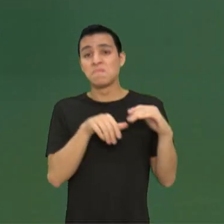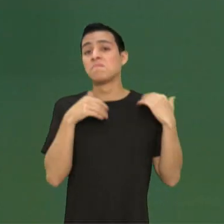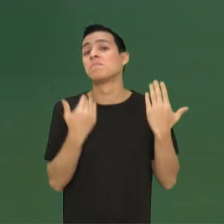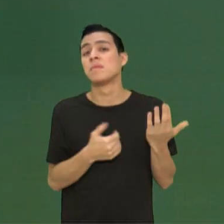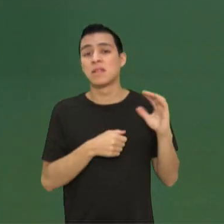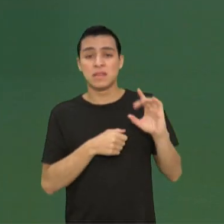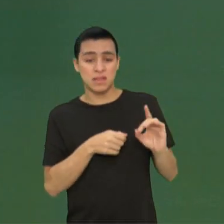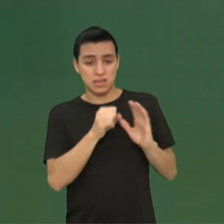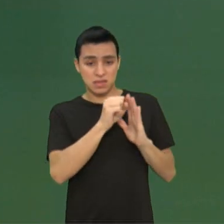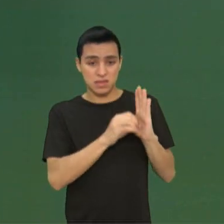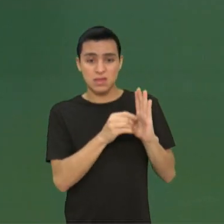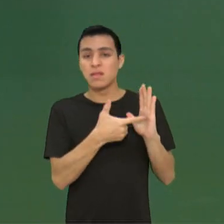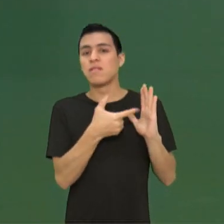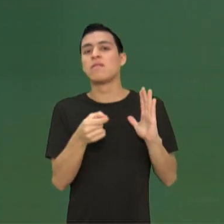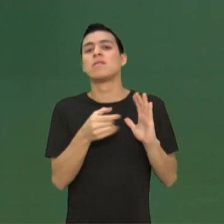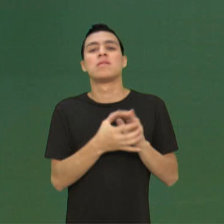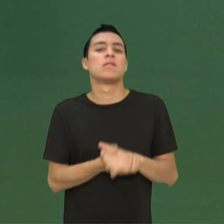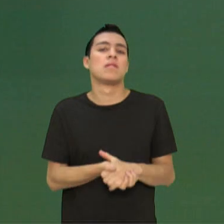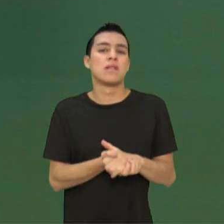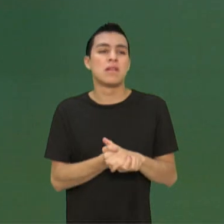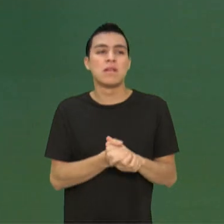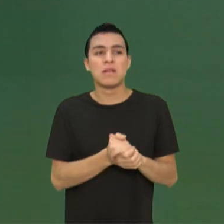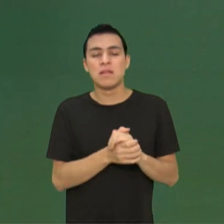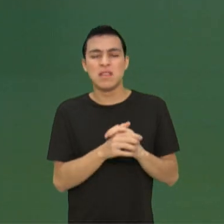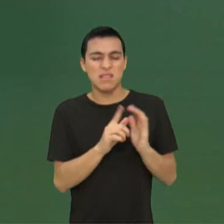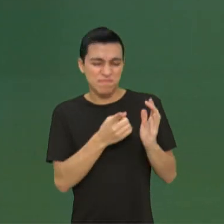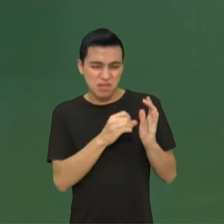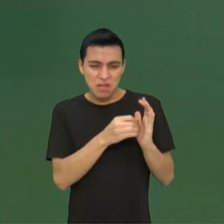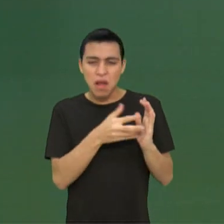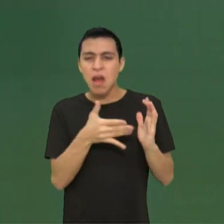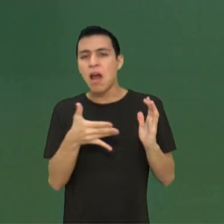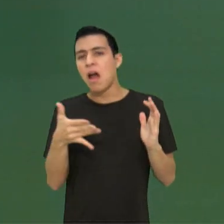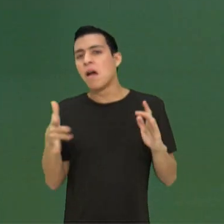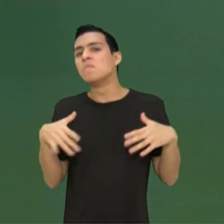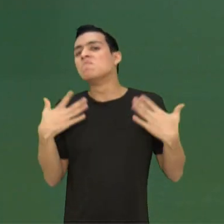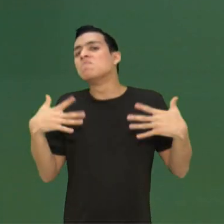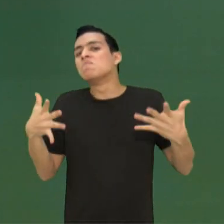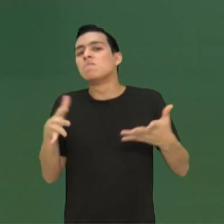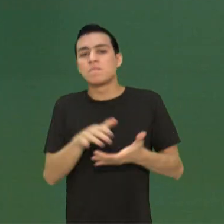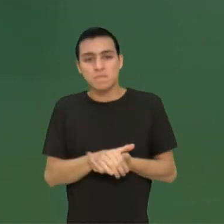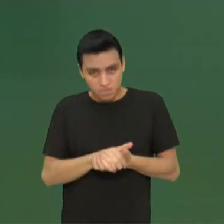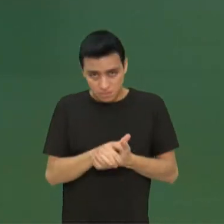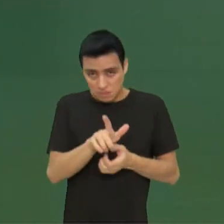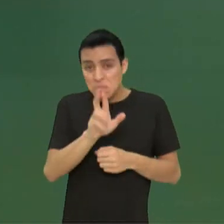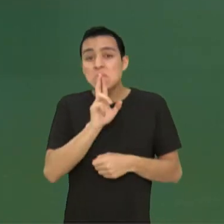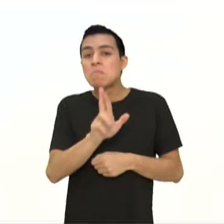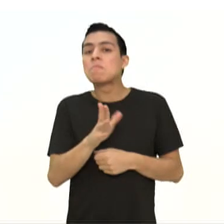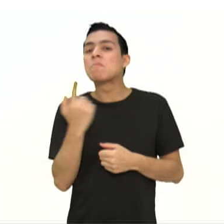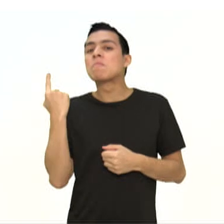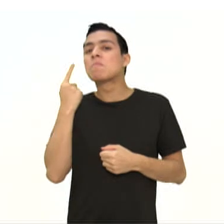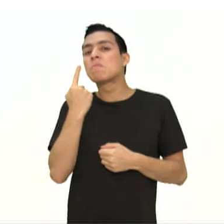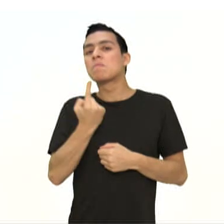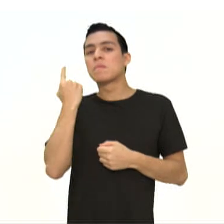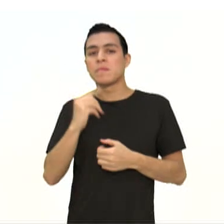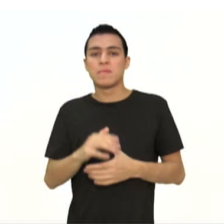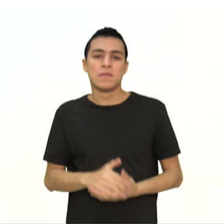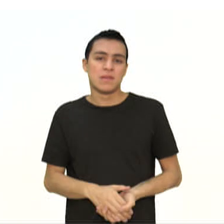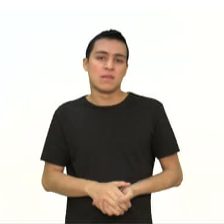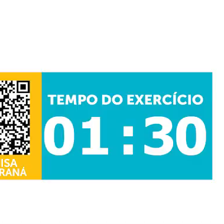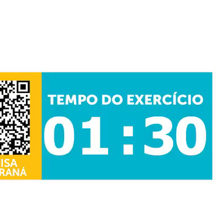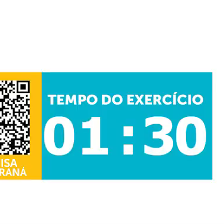ou letra D, século XX, anos 1901 em diante. Responde aí.